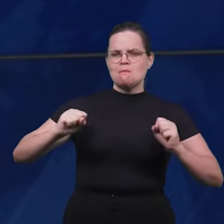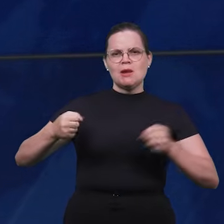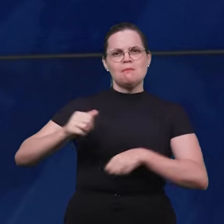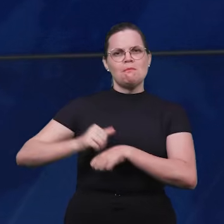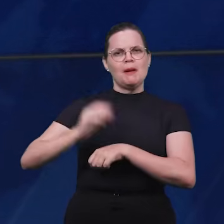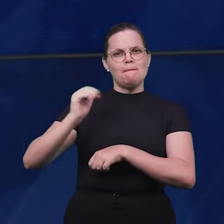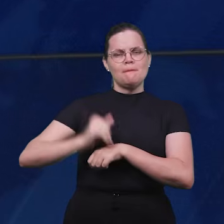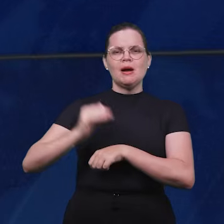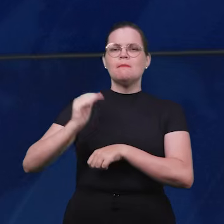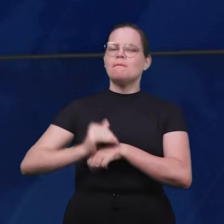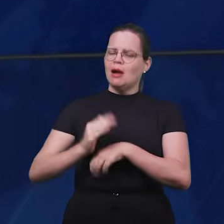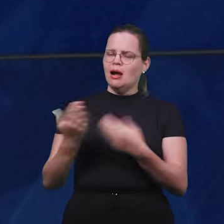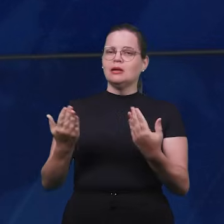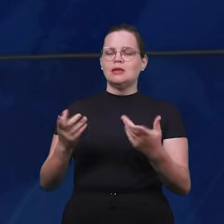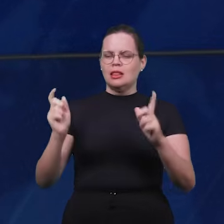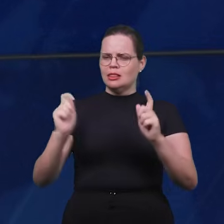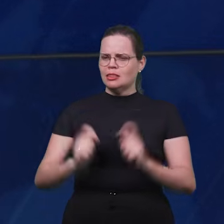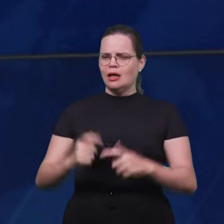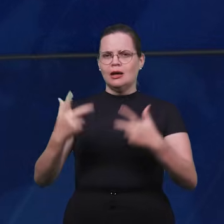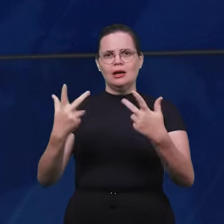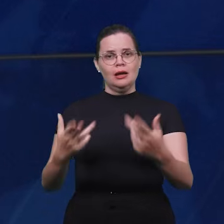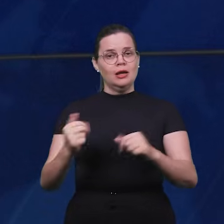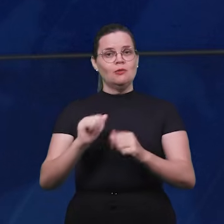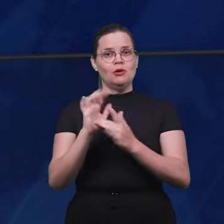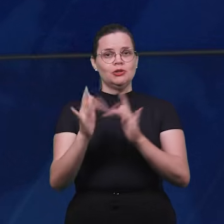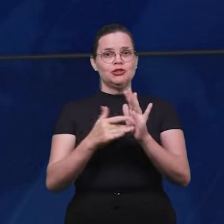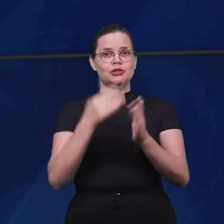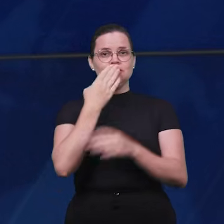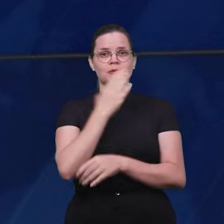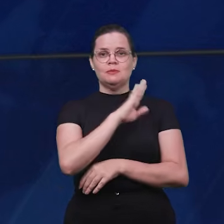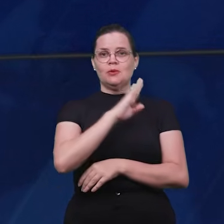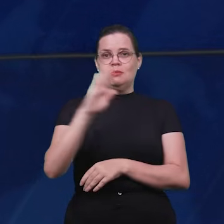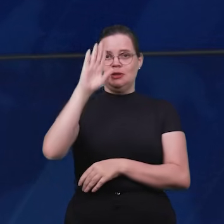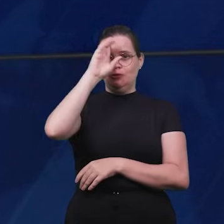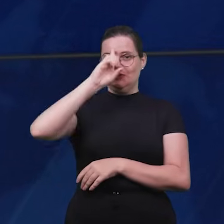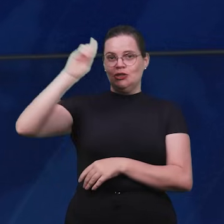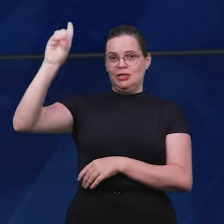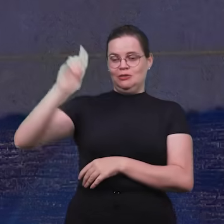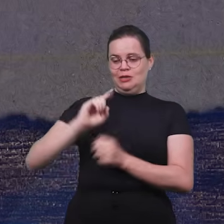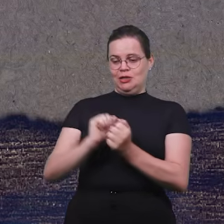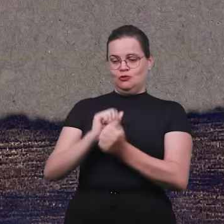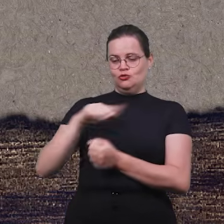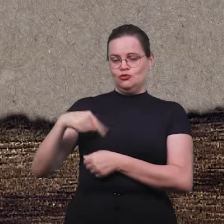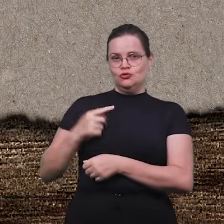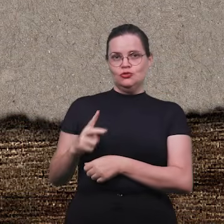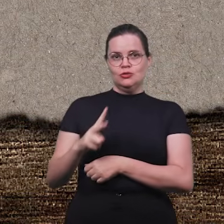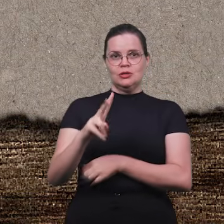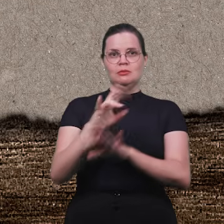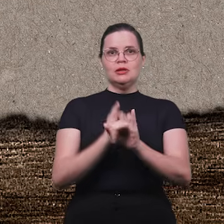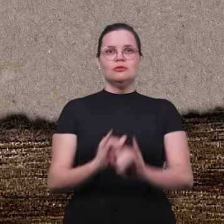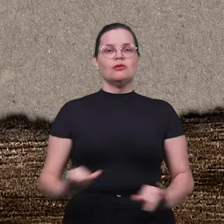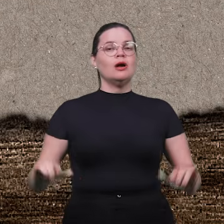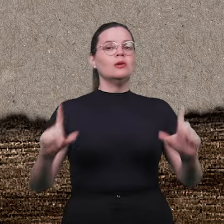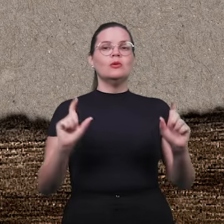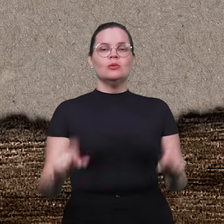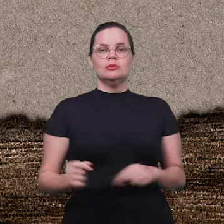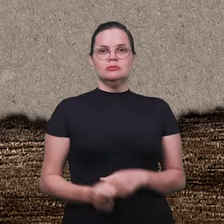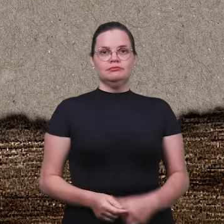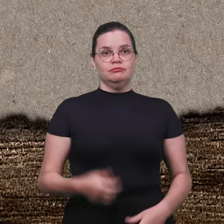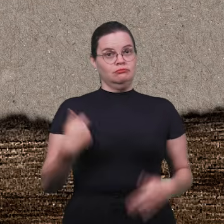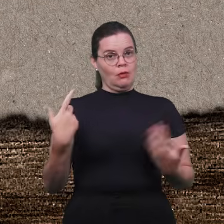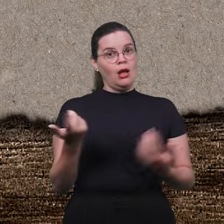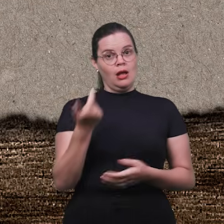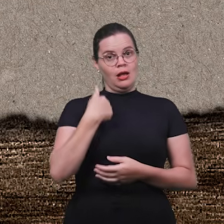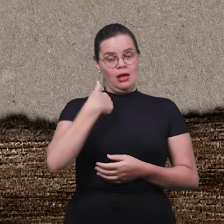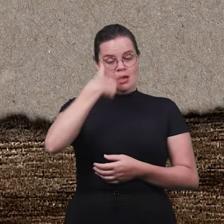também que Jesus prometeu a presença de Deus conosco. Ele disse exatamente assim. Ele disse: "E